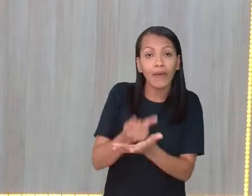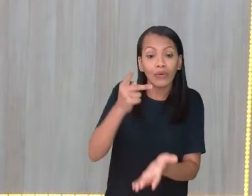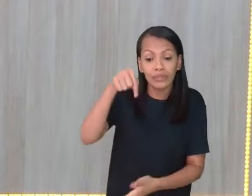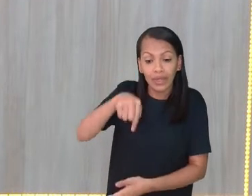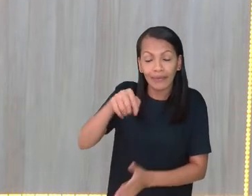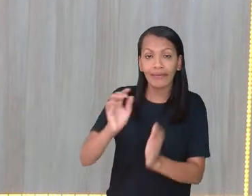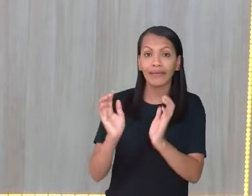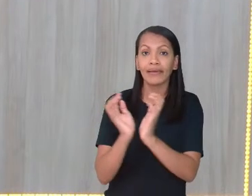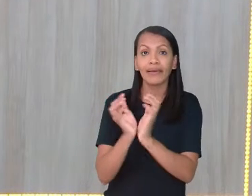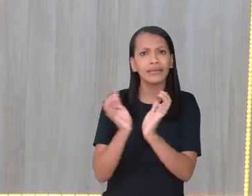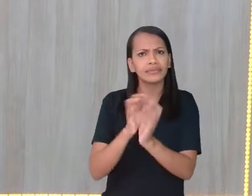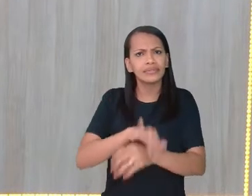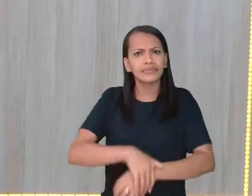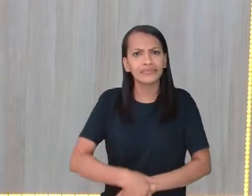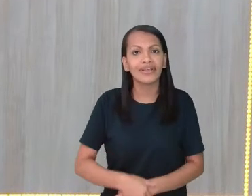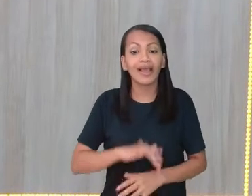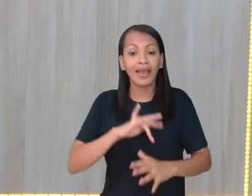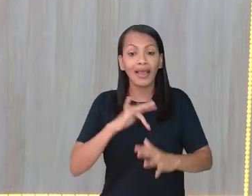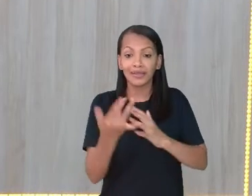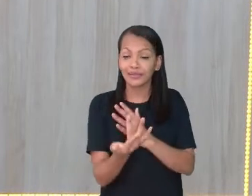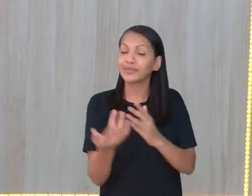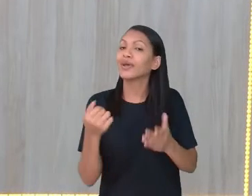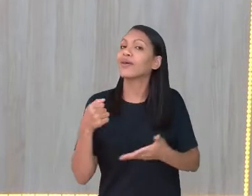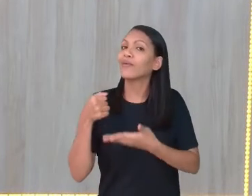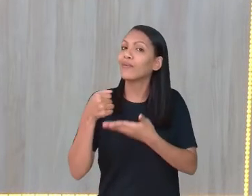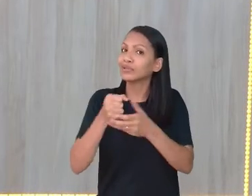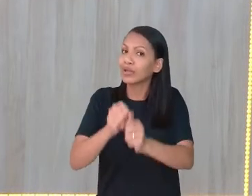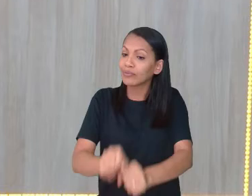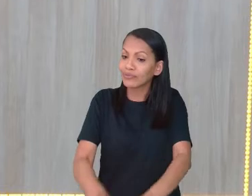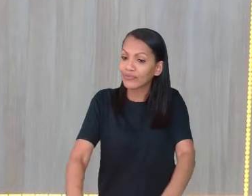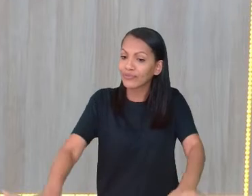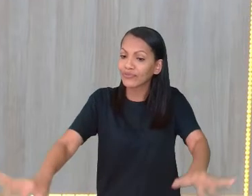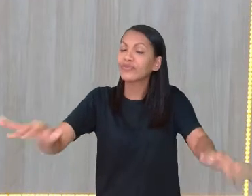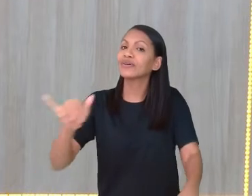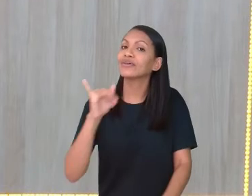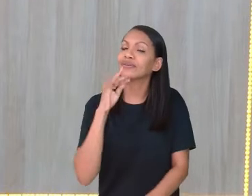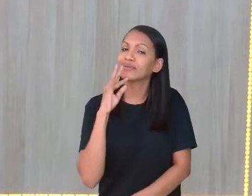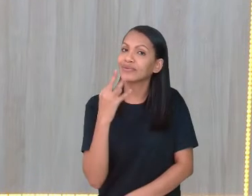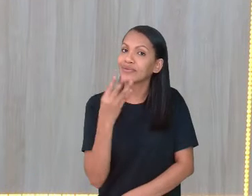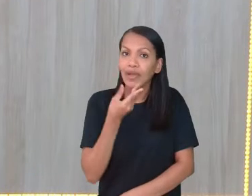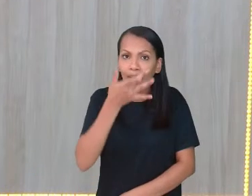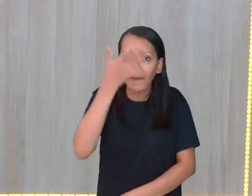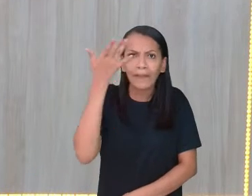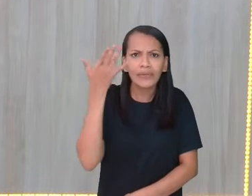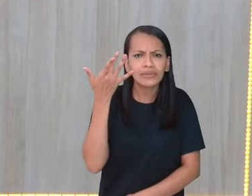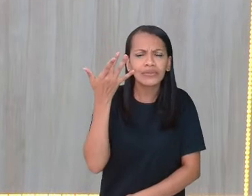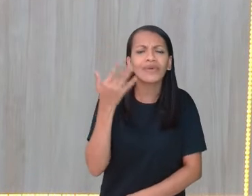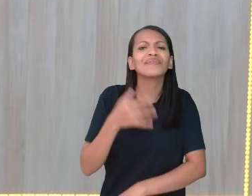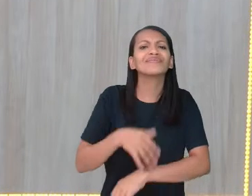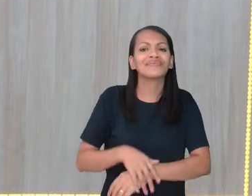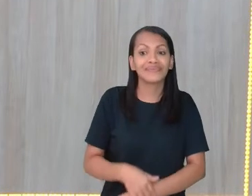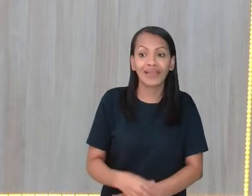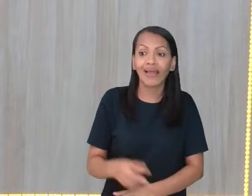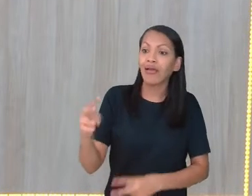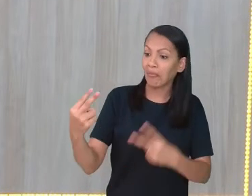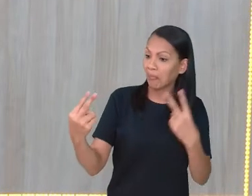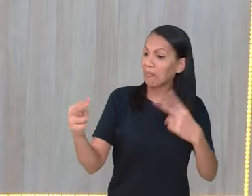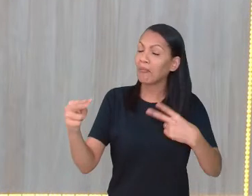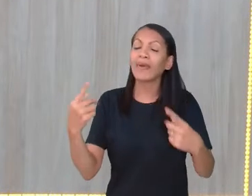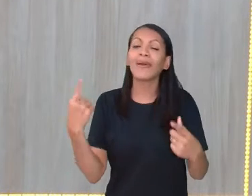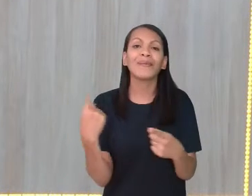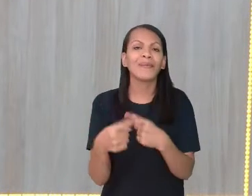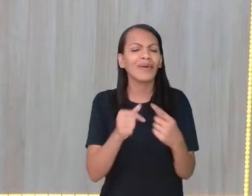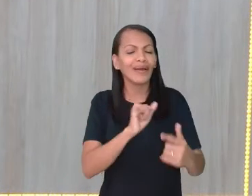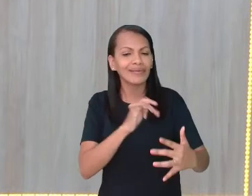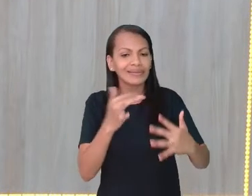sociais que podem nos ajudar, inclusive, a disseminar esse conhecimento. De repente, você cria algo que, naquele